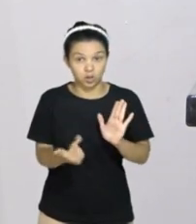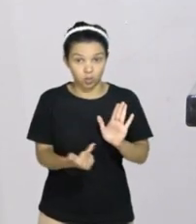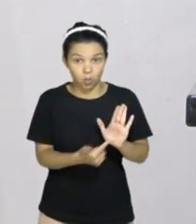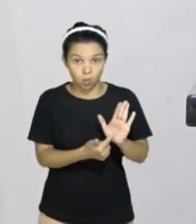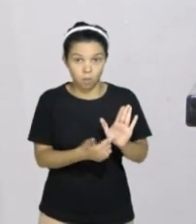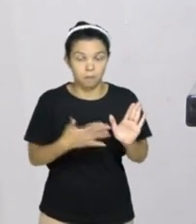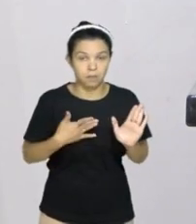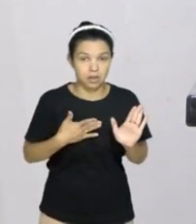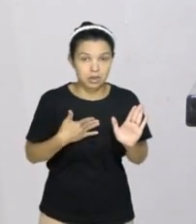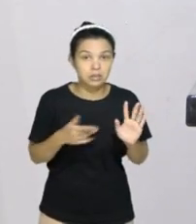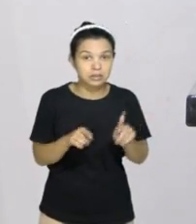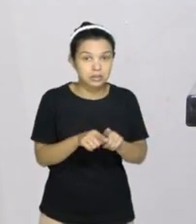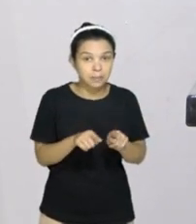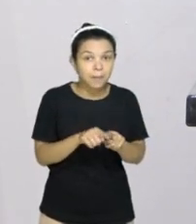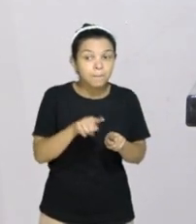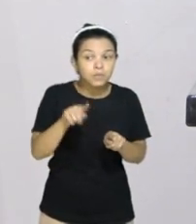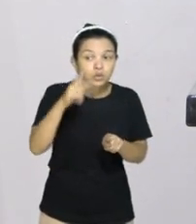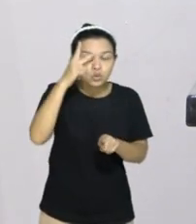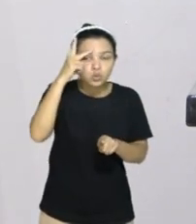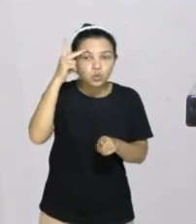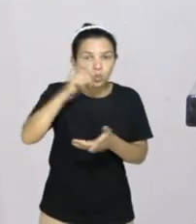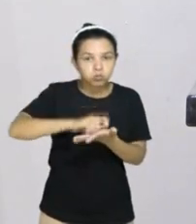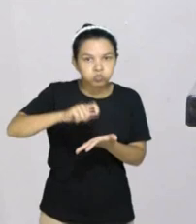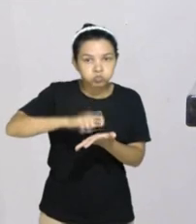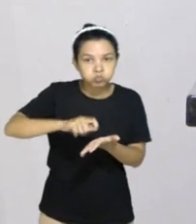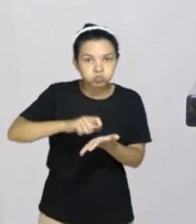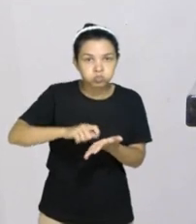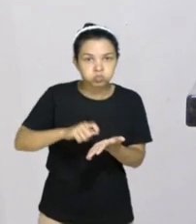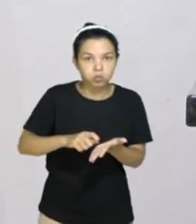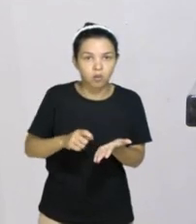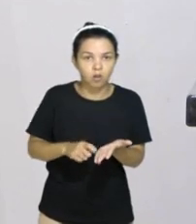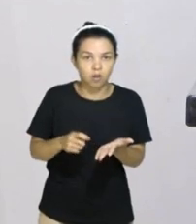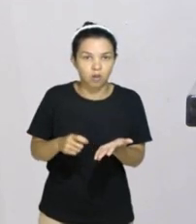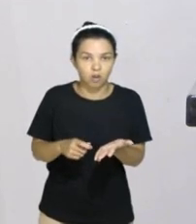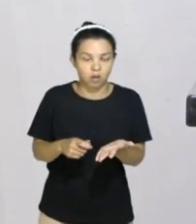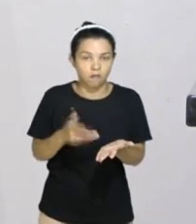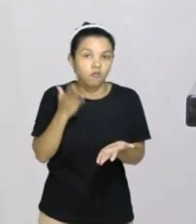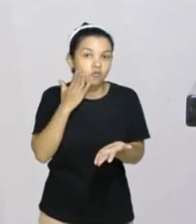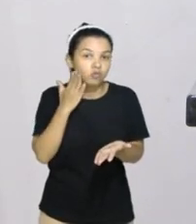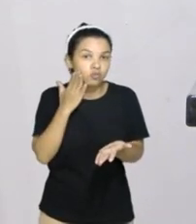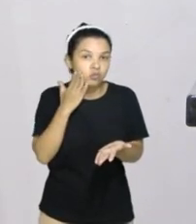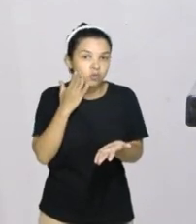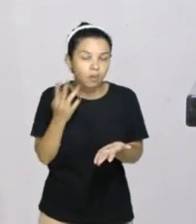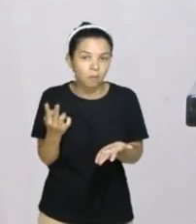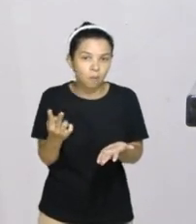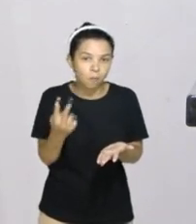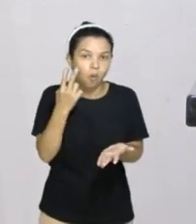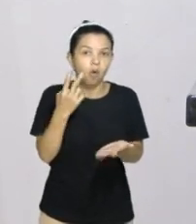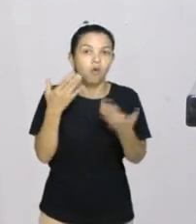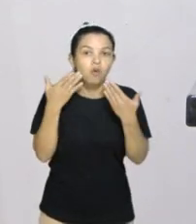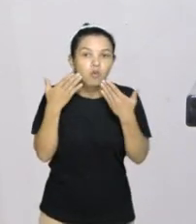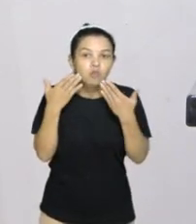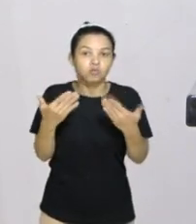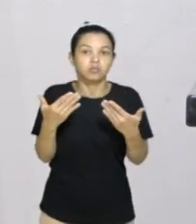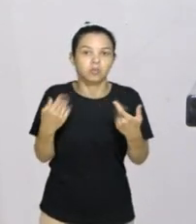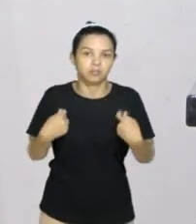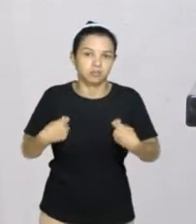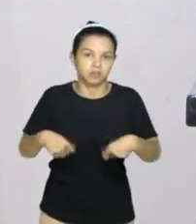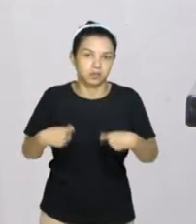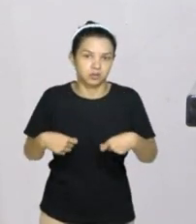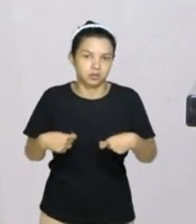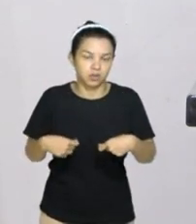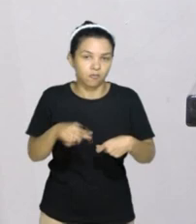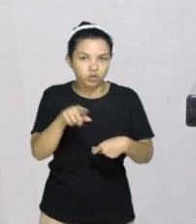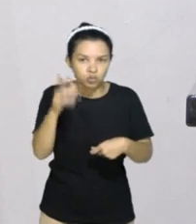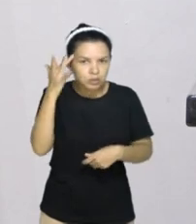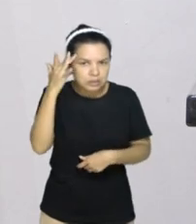escreveu aqui nos chamando de Narciso falou para mostrar sua cara primeiro que quem tem cara são vocês eu tenho o rosto e se vocês não souberam Quem que fez a denúncia